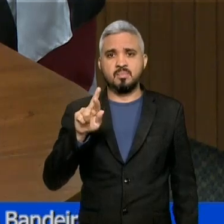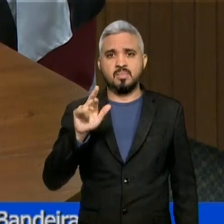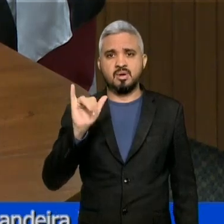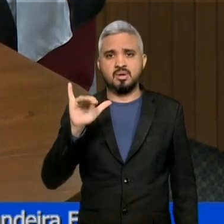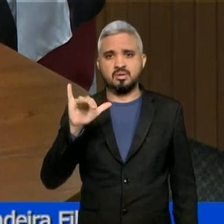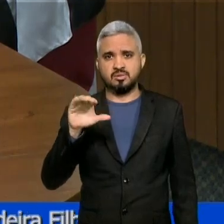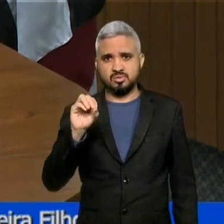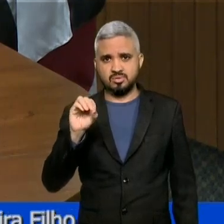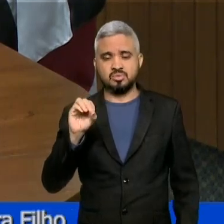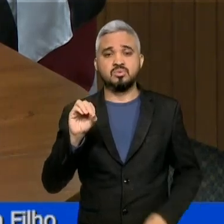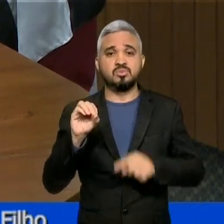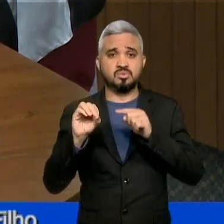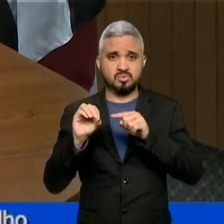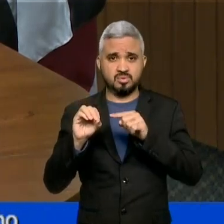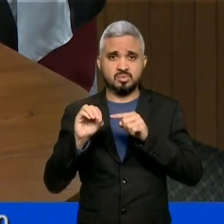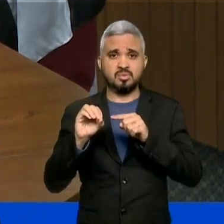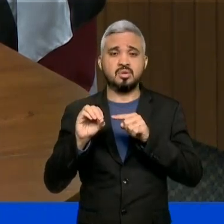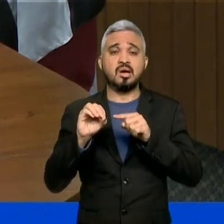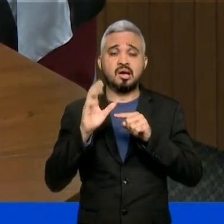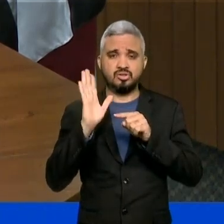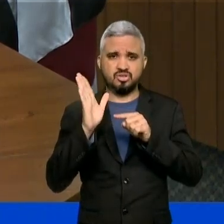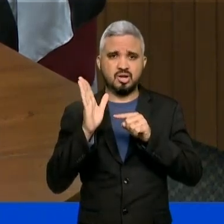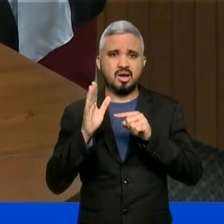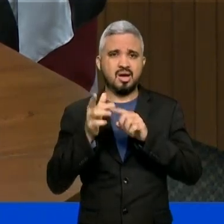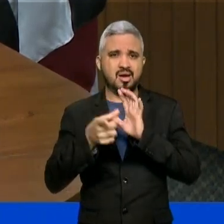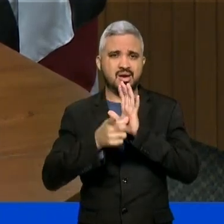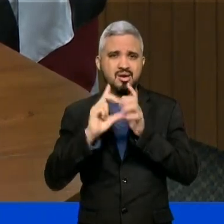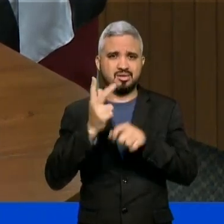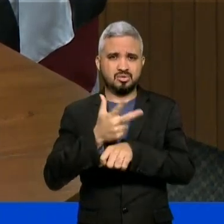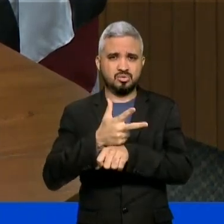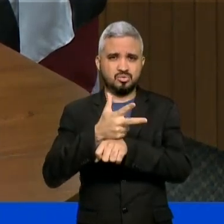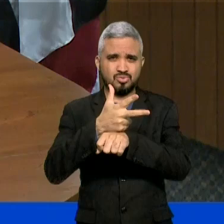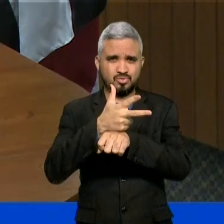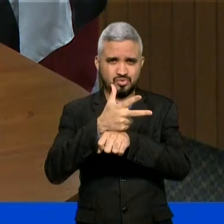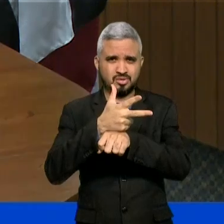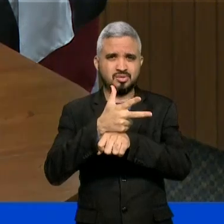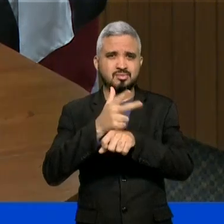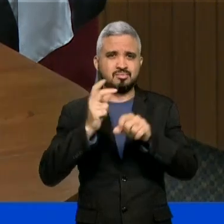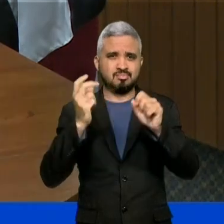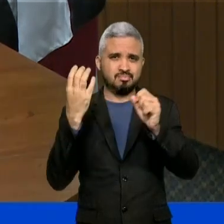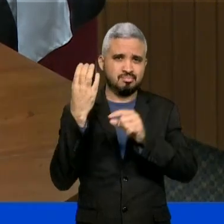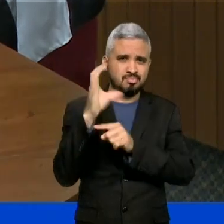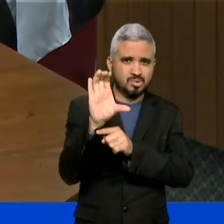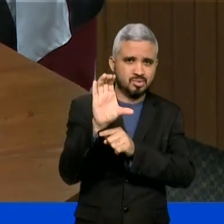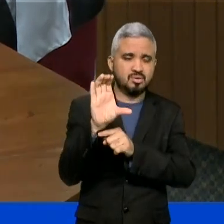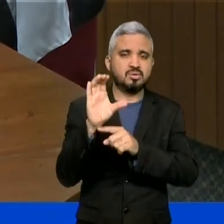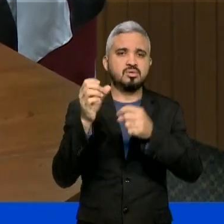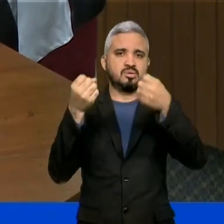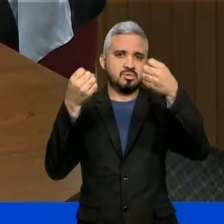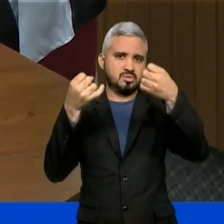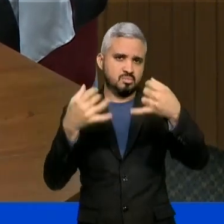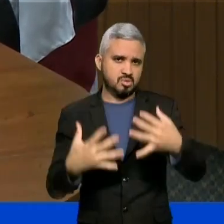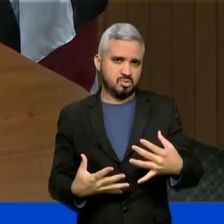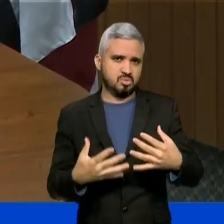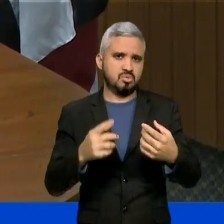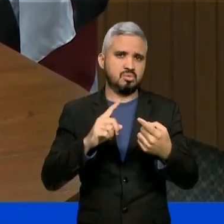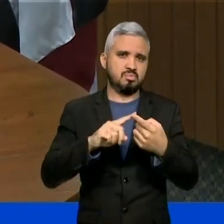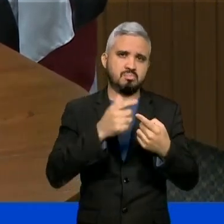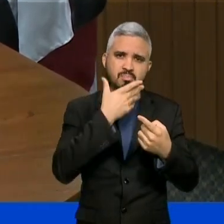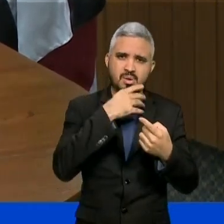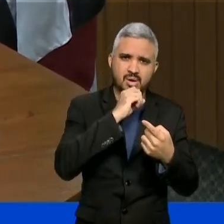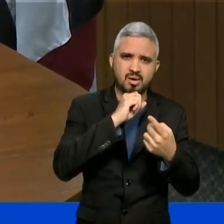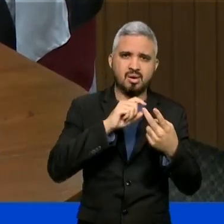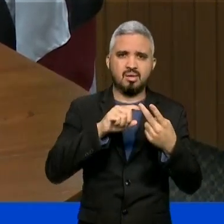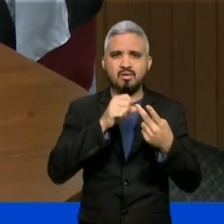já demonstrou aqui toda a sua trajetória de gestão pública, de homem público, de pai exemplar, de avô,